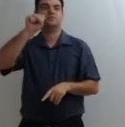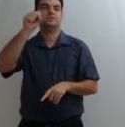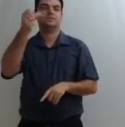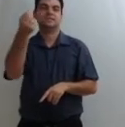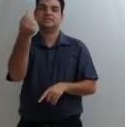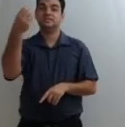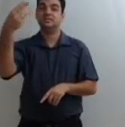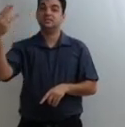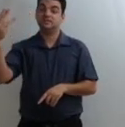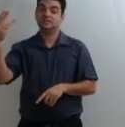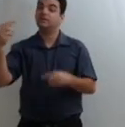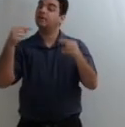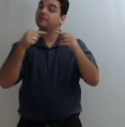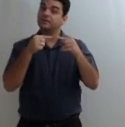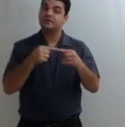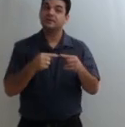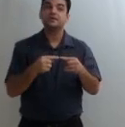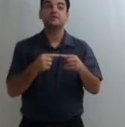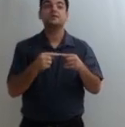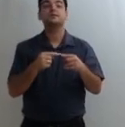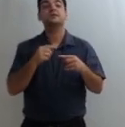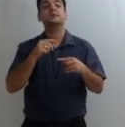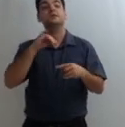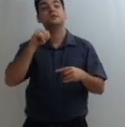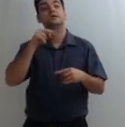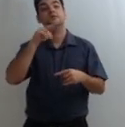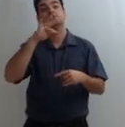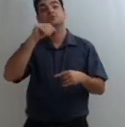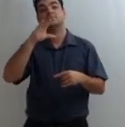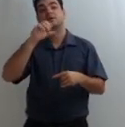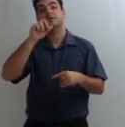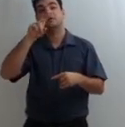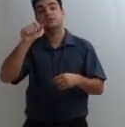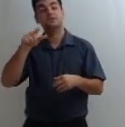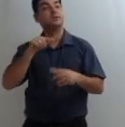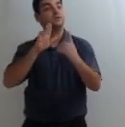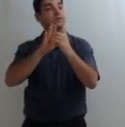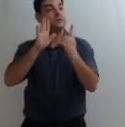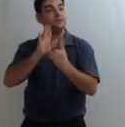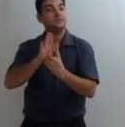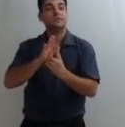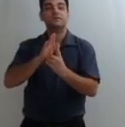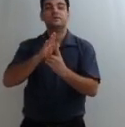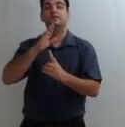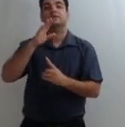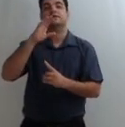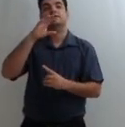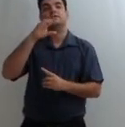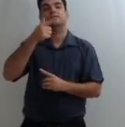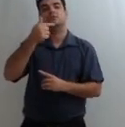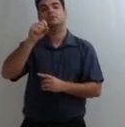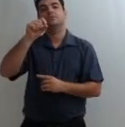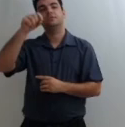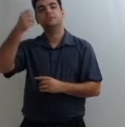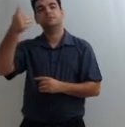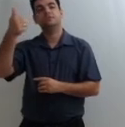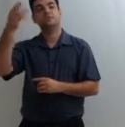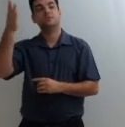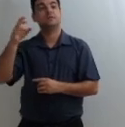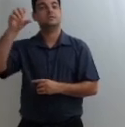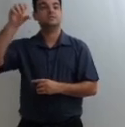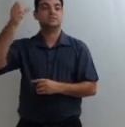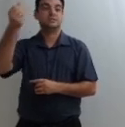causa para o delito do artigo 1º, inciso 1 do Decreto-Lei 2001 de 67 e para a